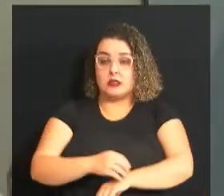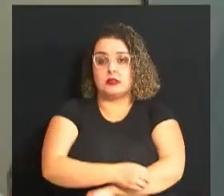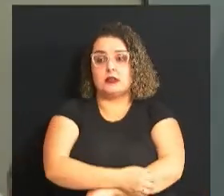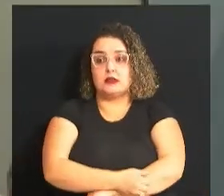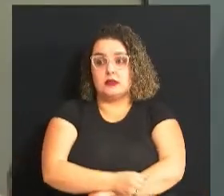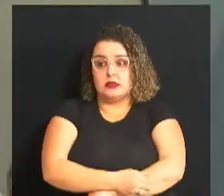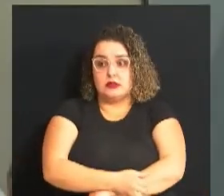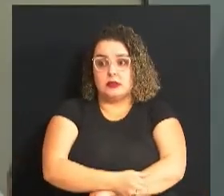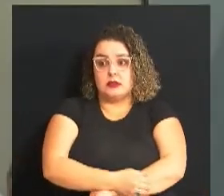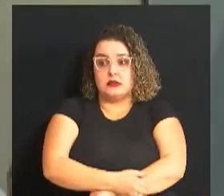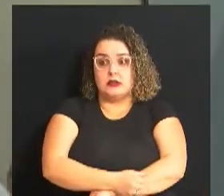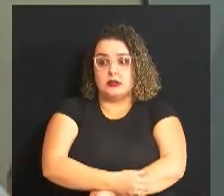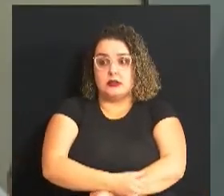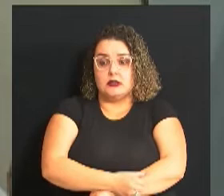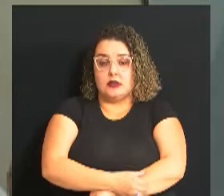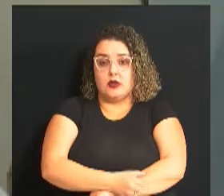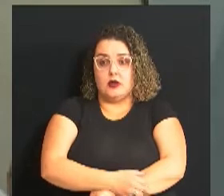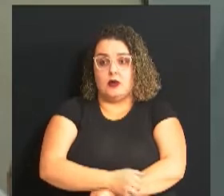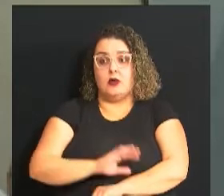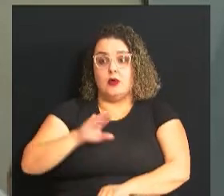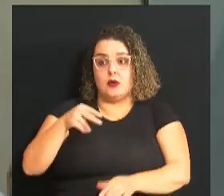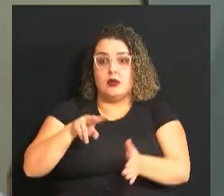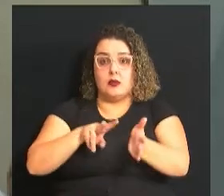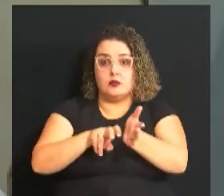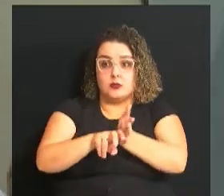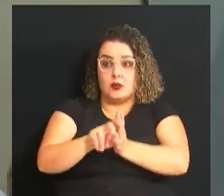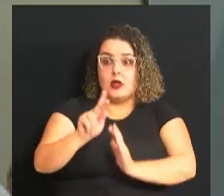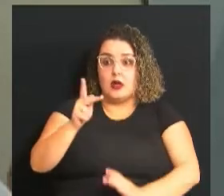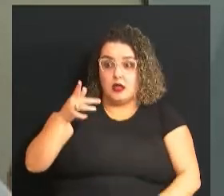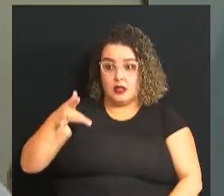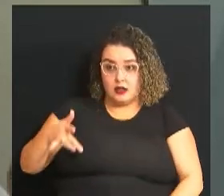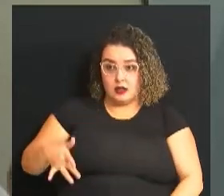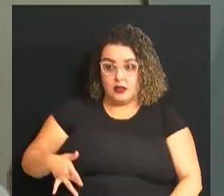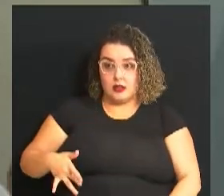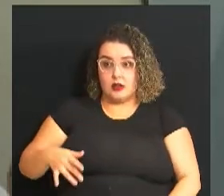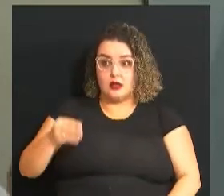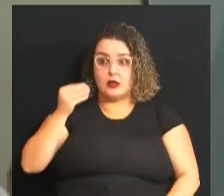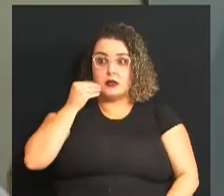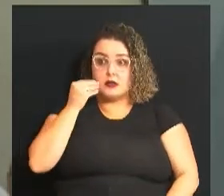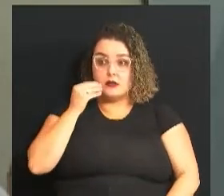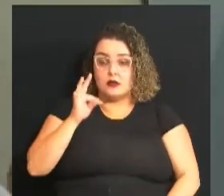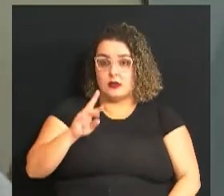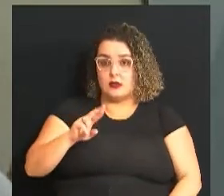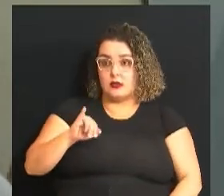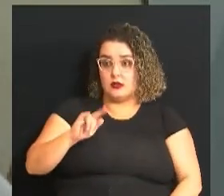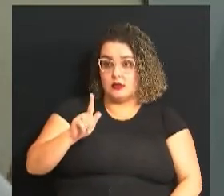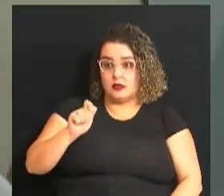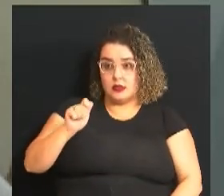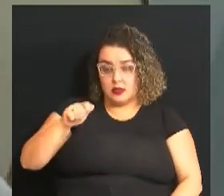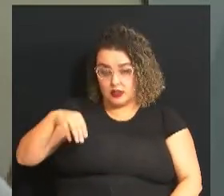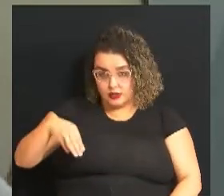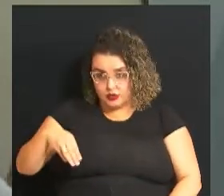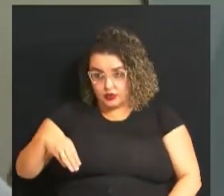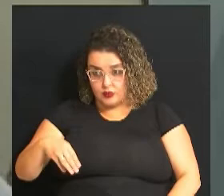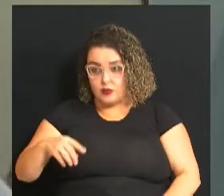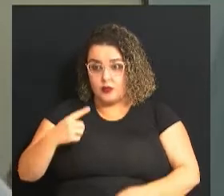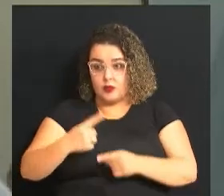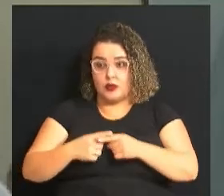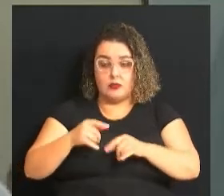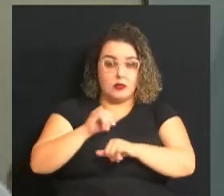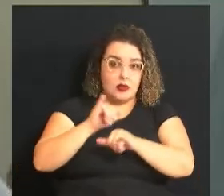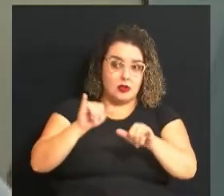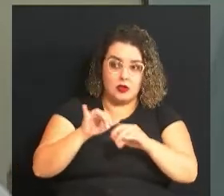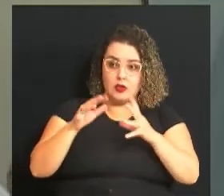nós diagnosticamos a hepatite, nós tentamos fazer uma triagem, até porque nós notificamos todo caso